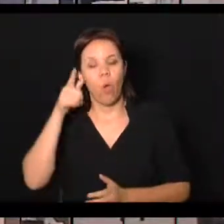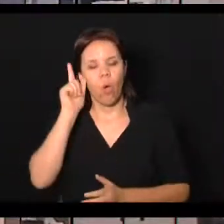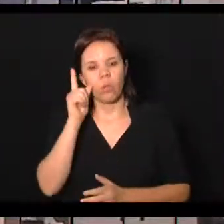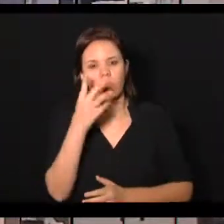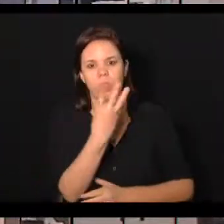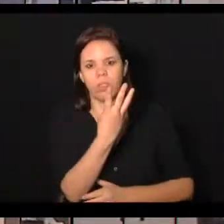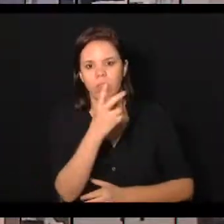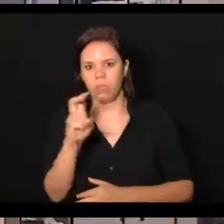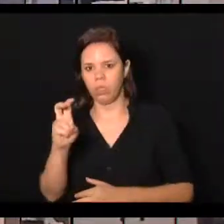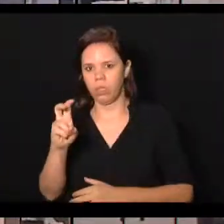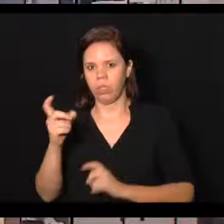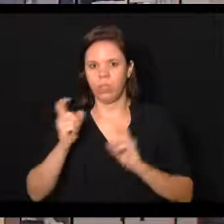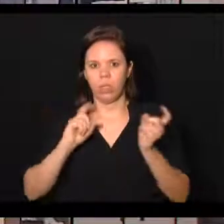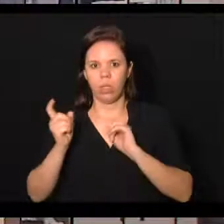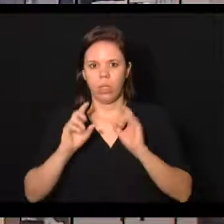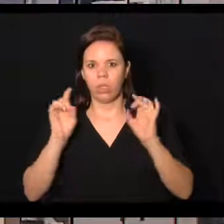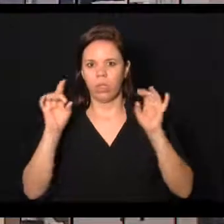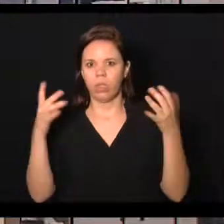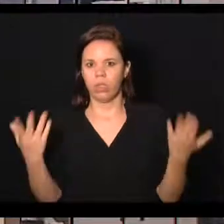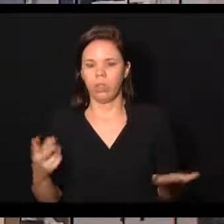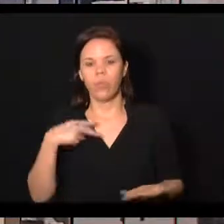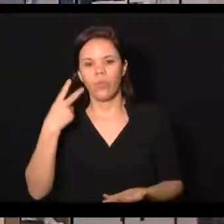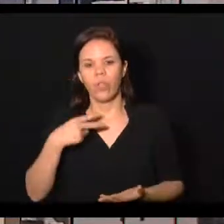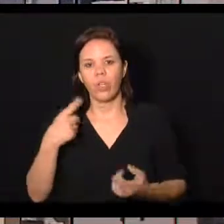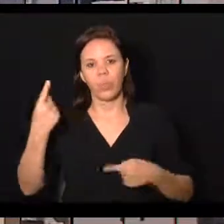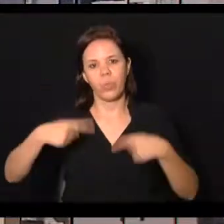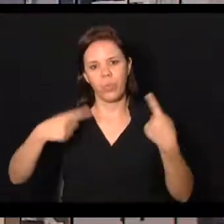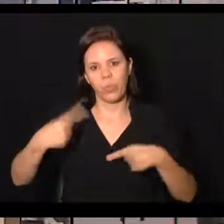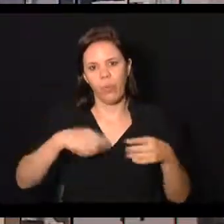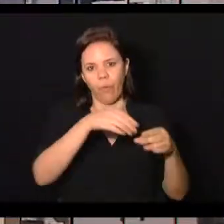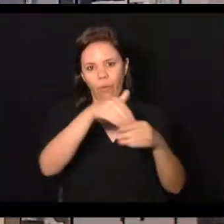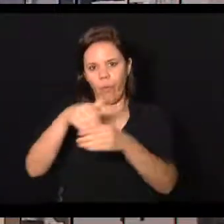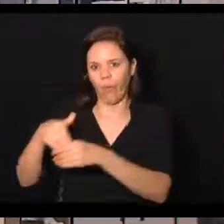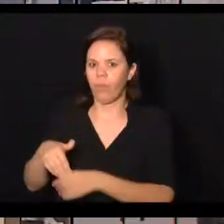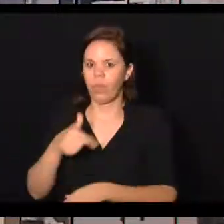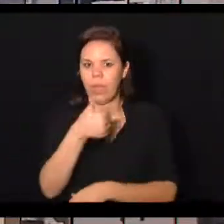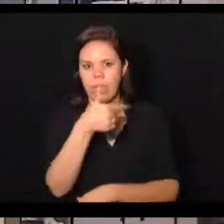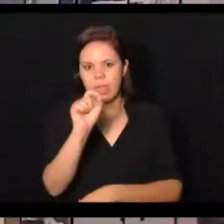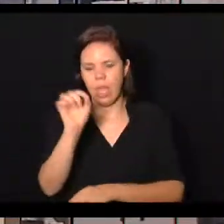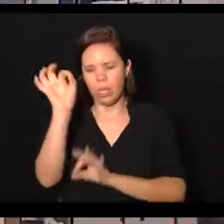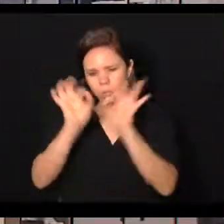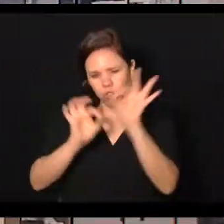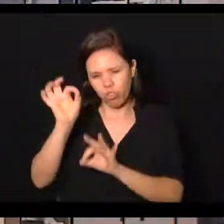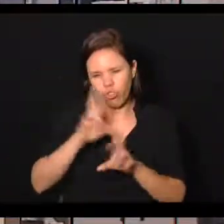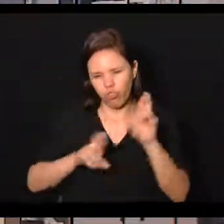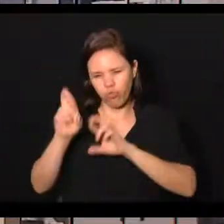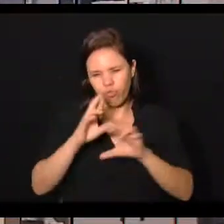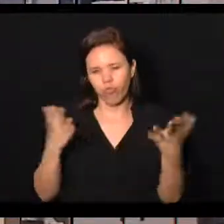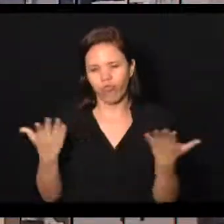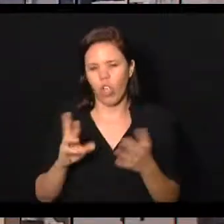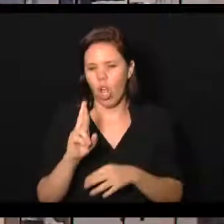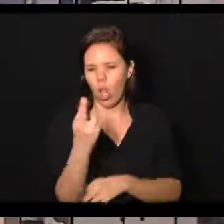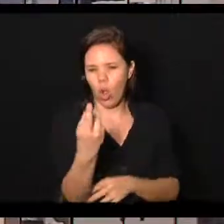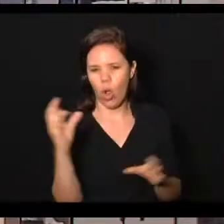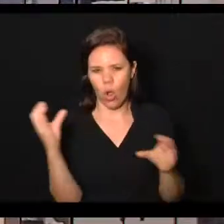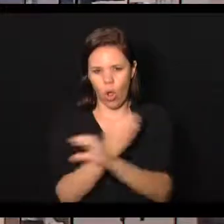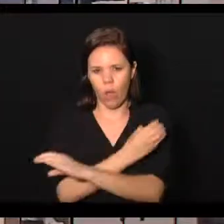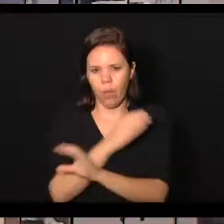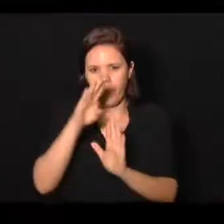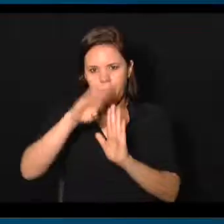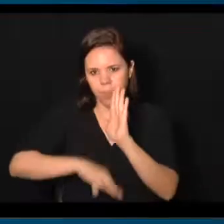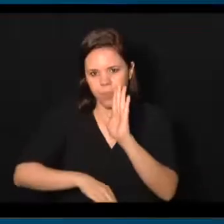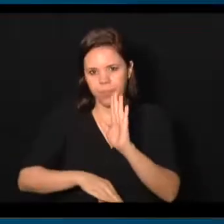reunião ordinária. Os vereadores discutiram e votaram 10 projetos. Confira agora o resultado completo da